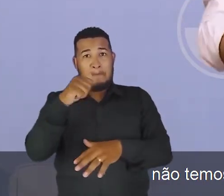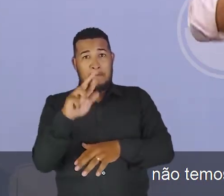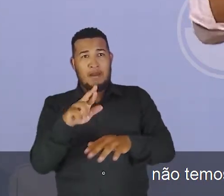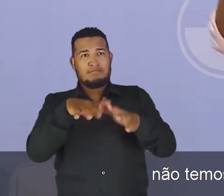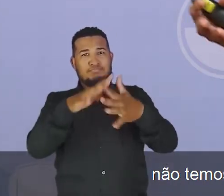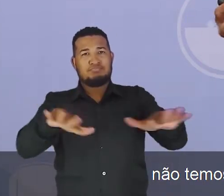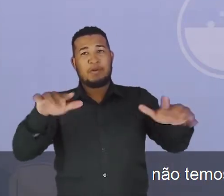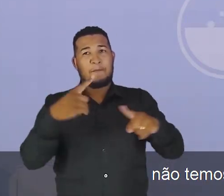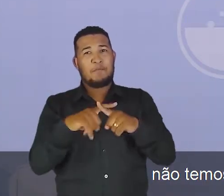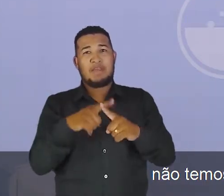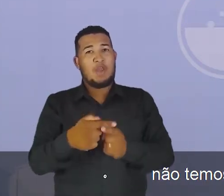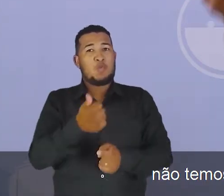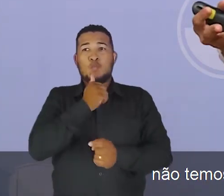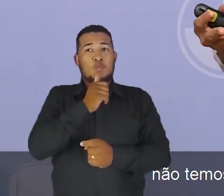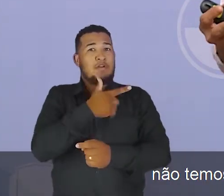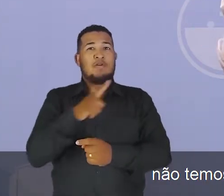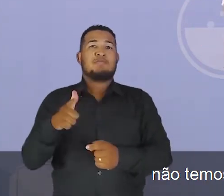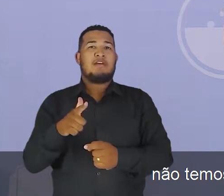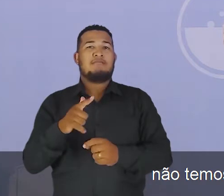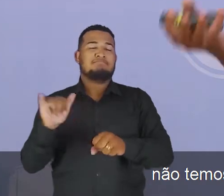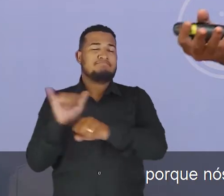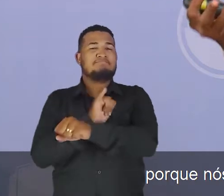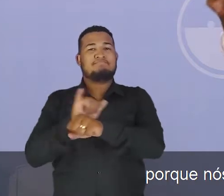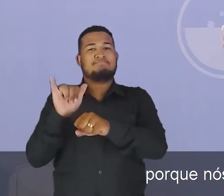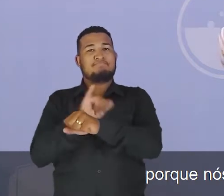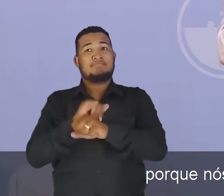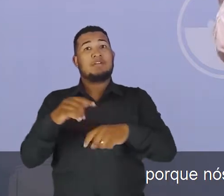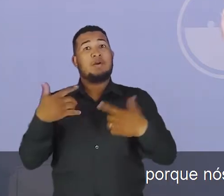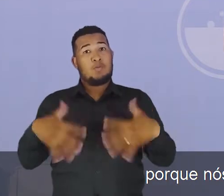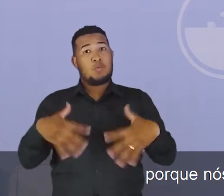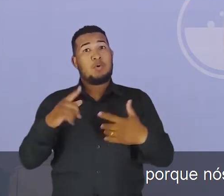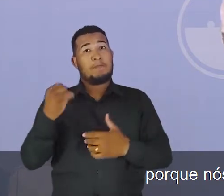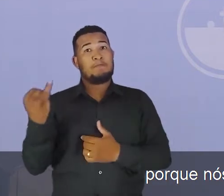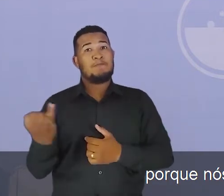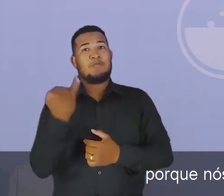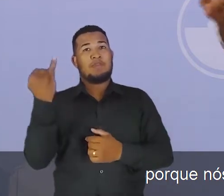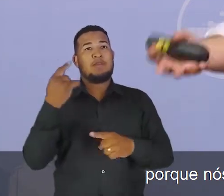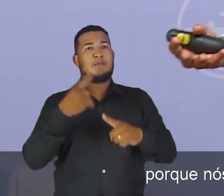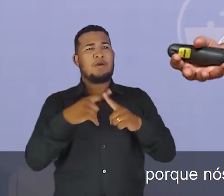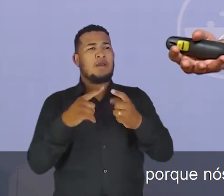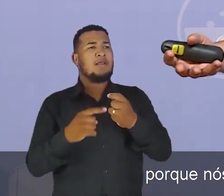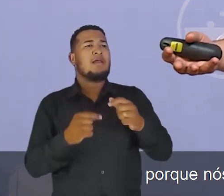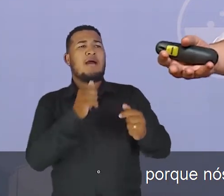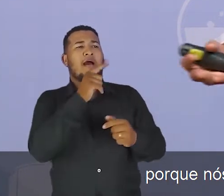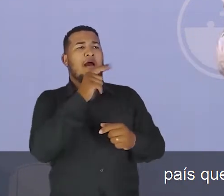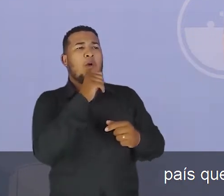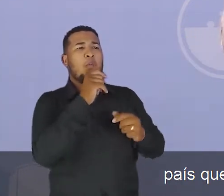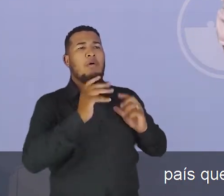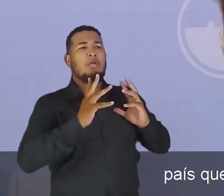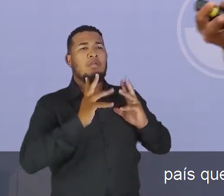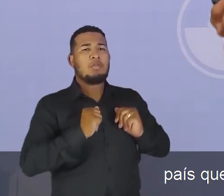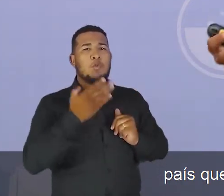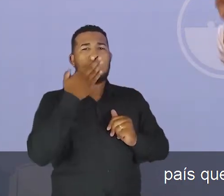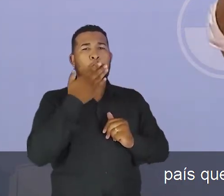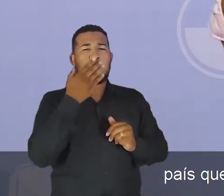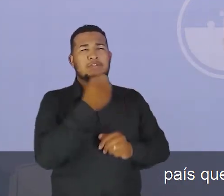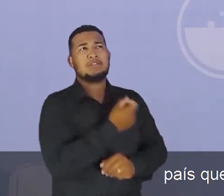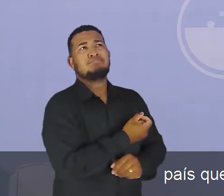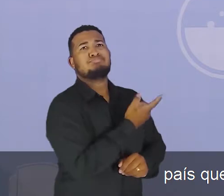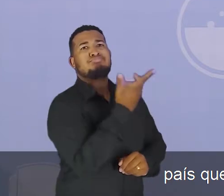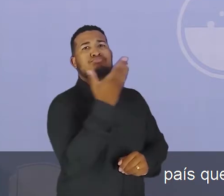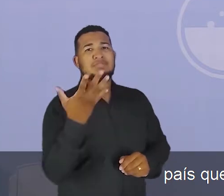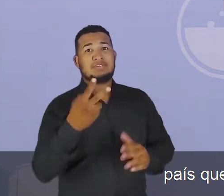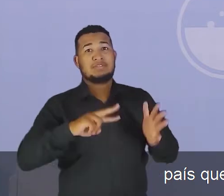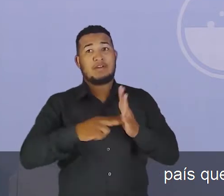essa tecnologia de dessalinização que é muito importante, porque nós temos uma grande quantidade de água doce no Brasil, o país que tem a